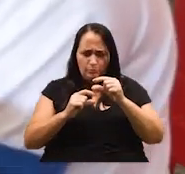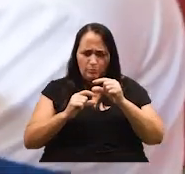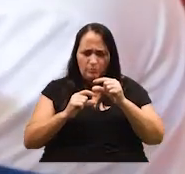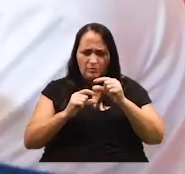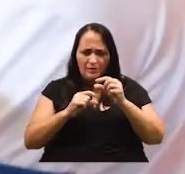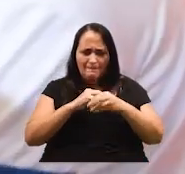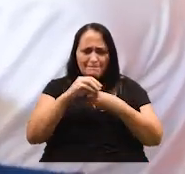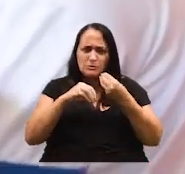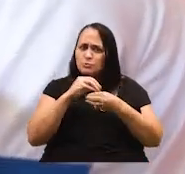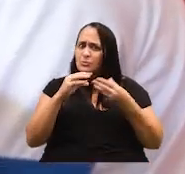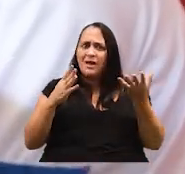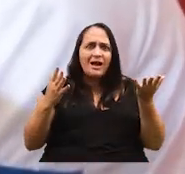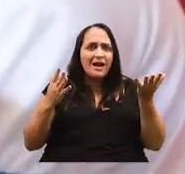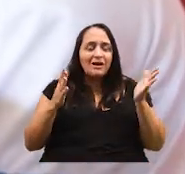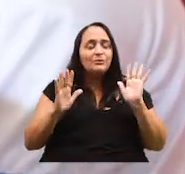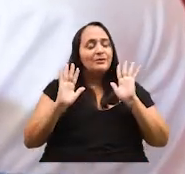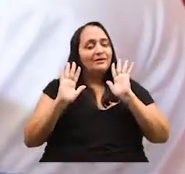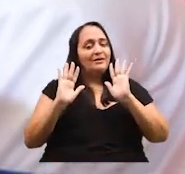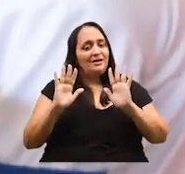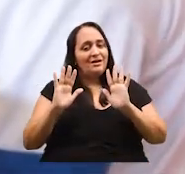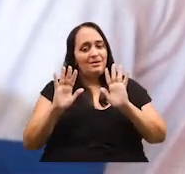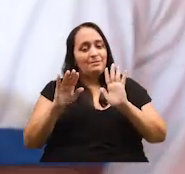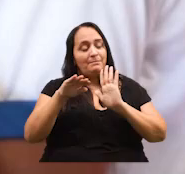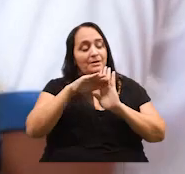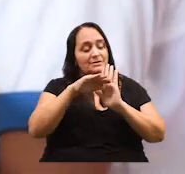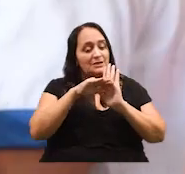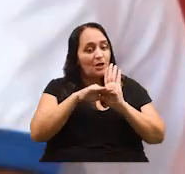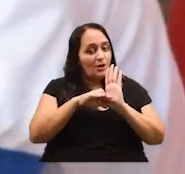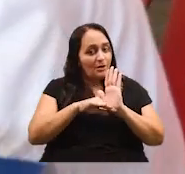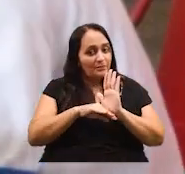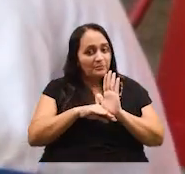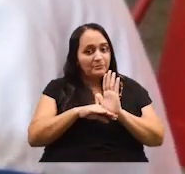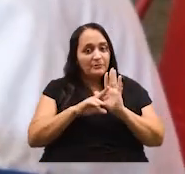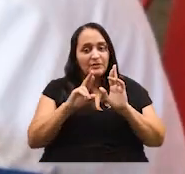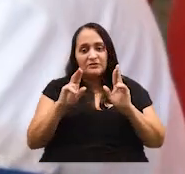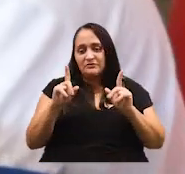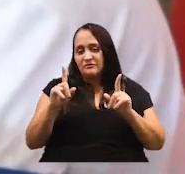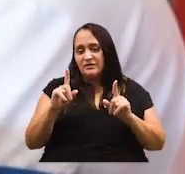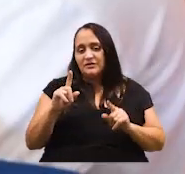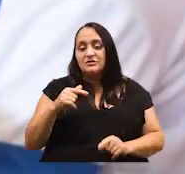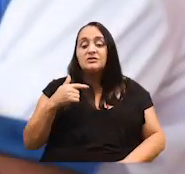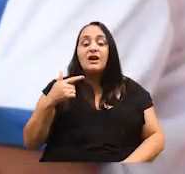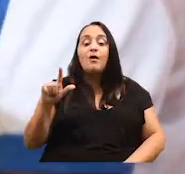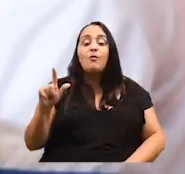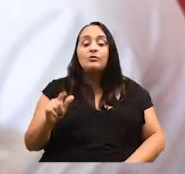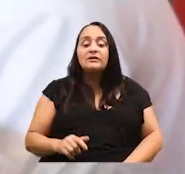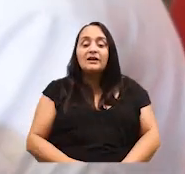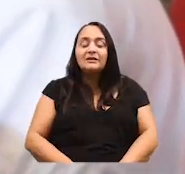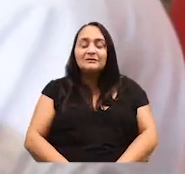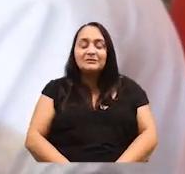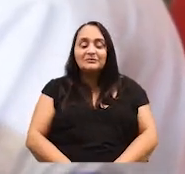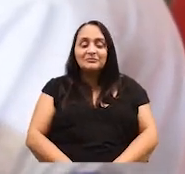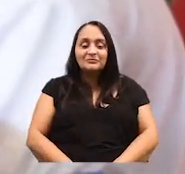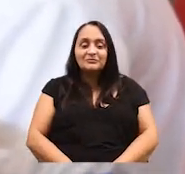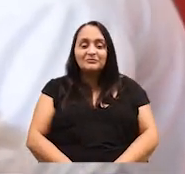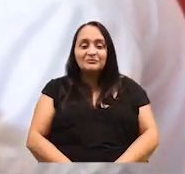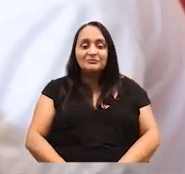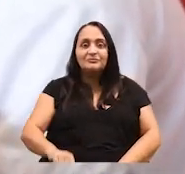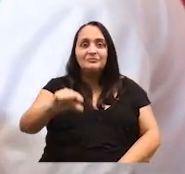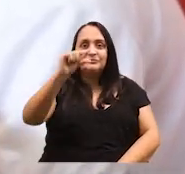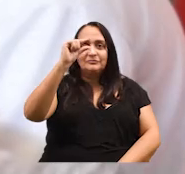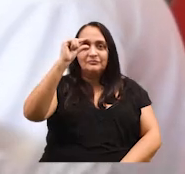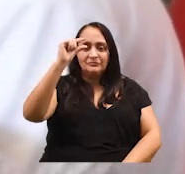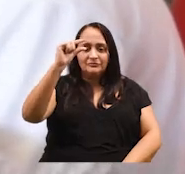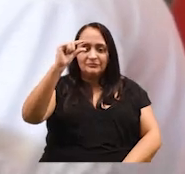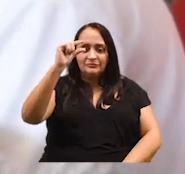que fazer. Essa é a que está organizada diferente. As outras, como é que está a organização, Miguel? Na parte de cima tem